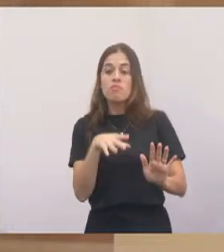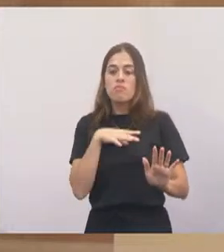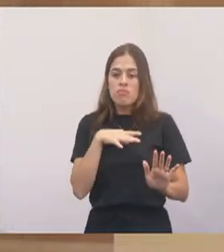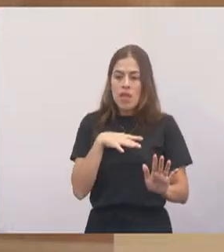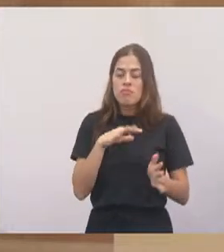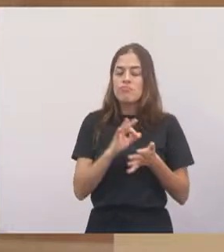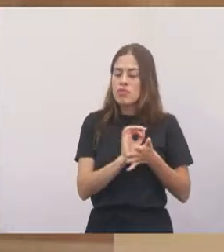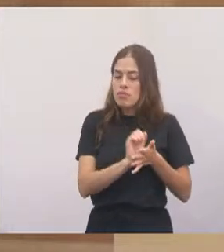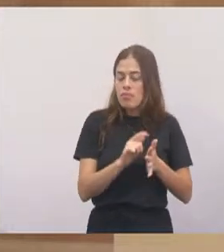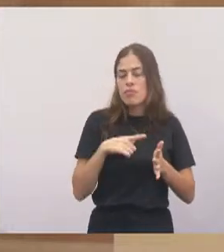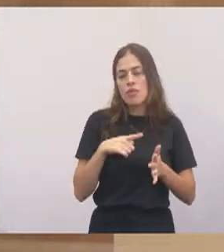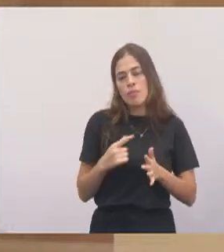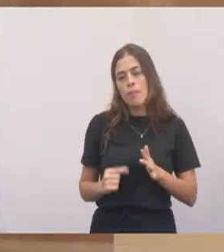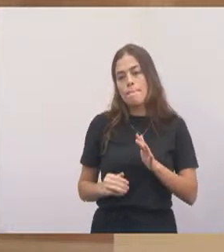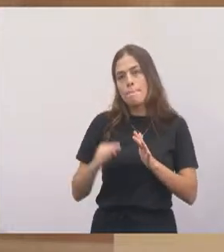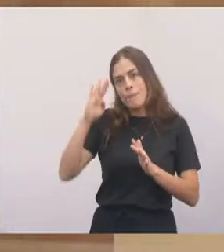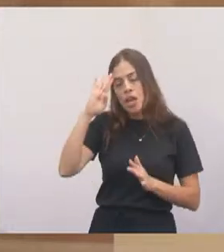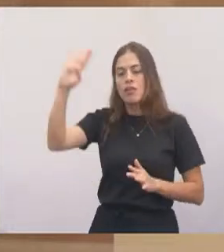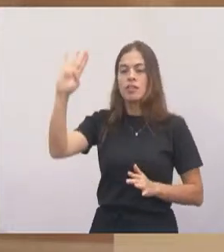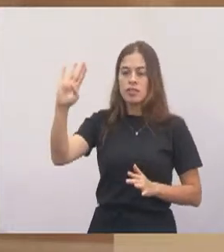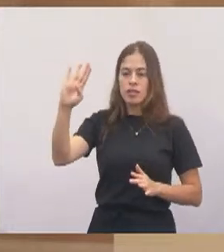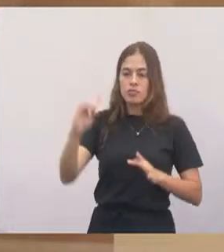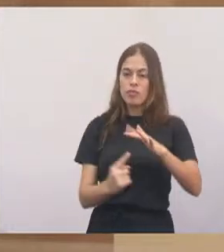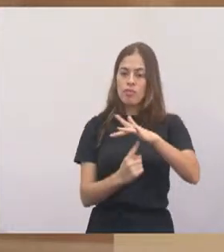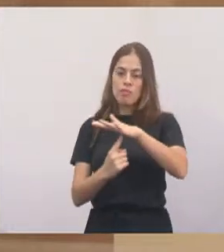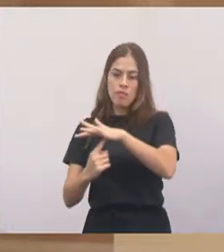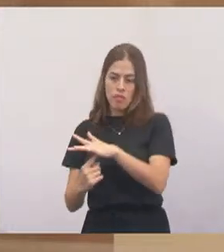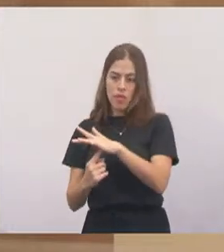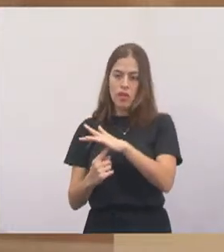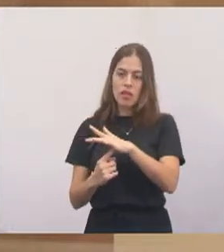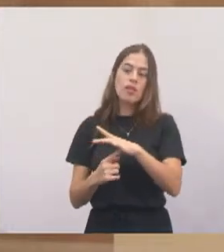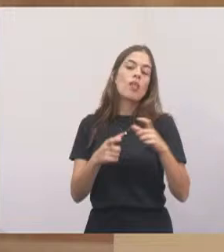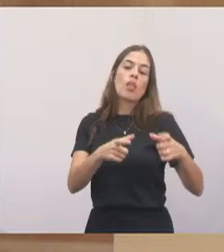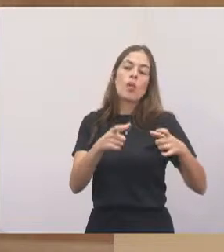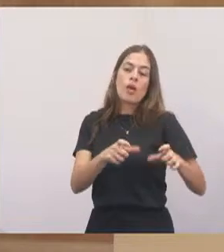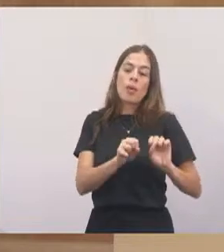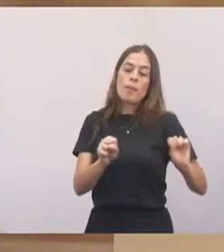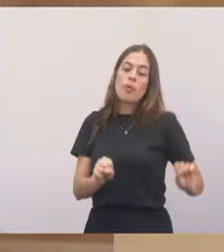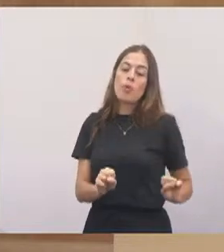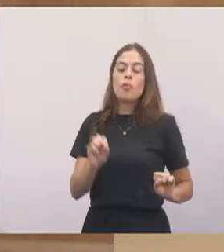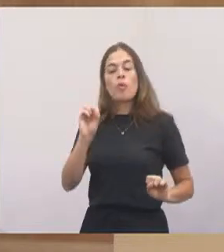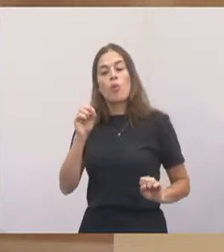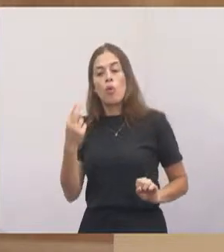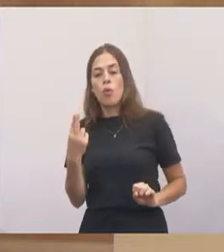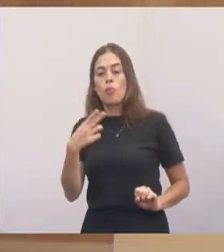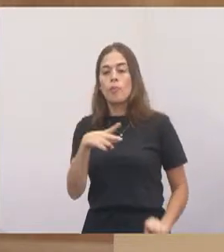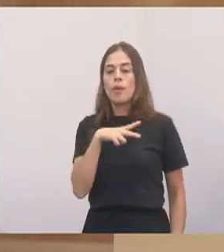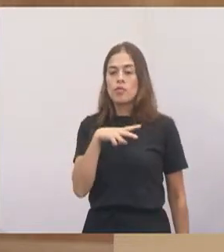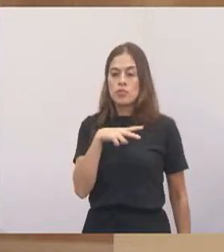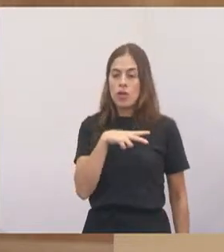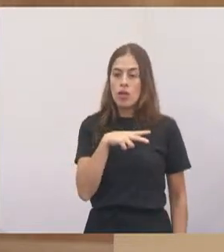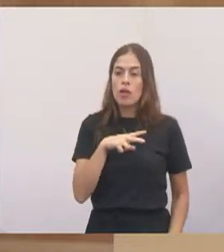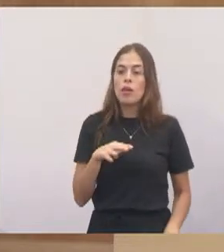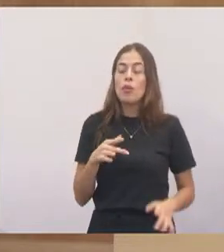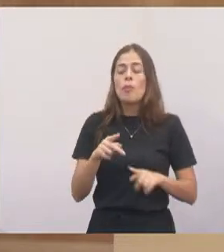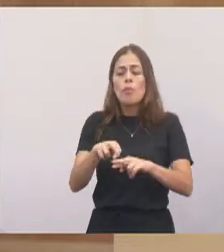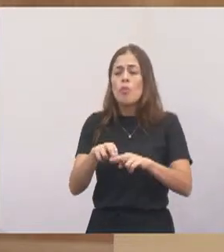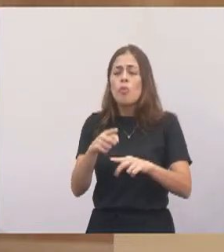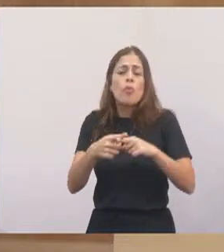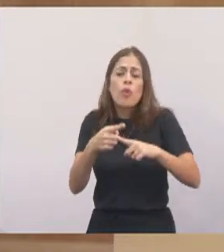prioridade em fazer feiras de adoção em locais públicos e privados. Por que eu coloquei esse